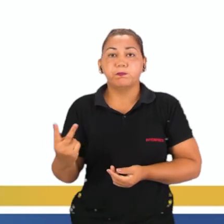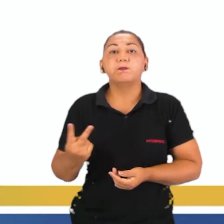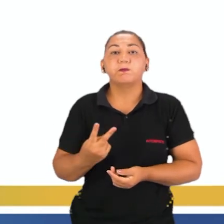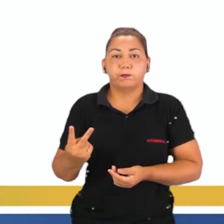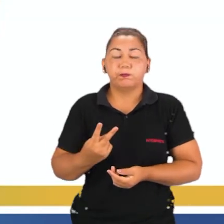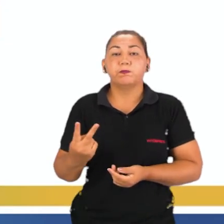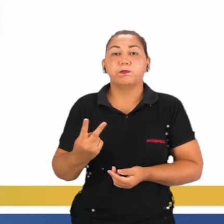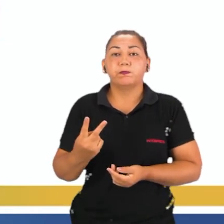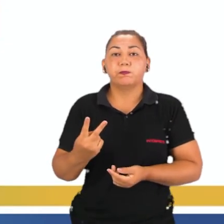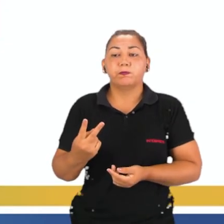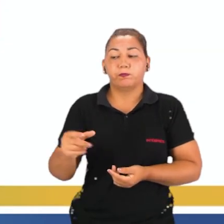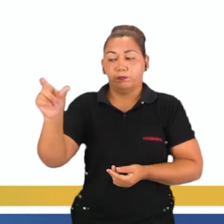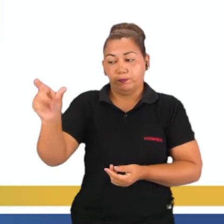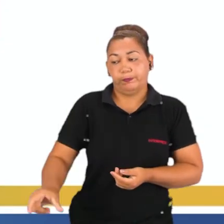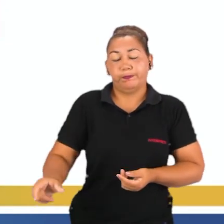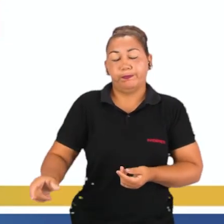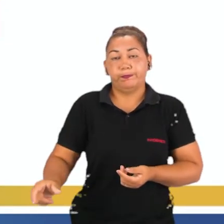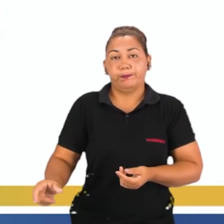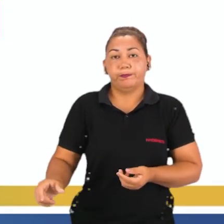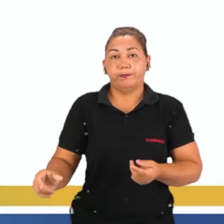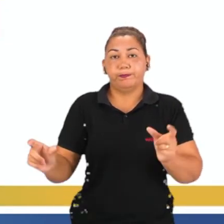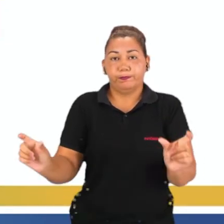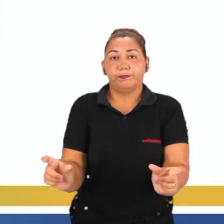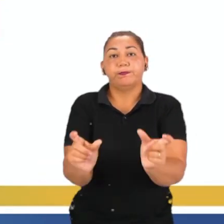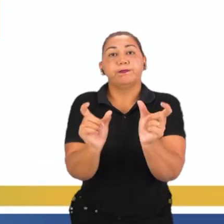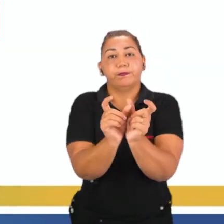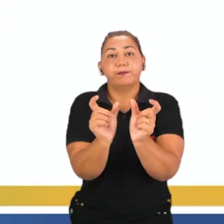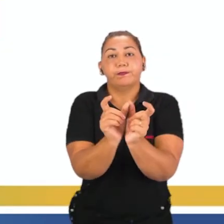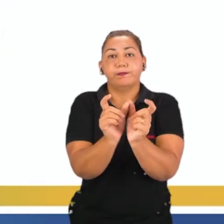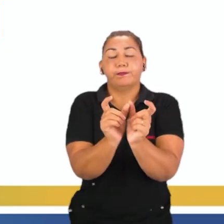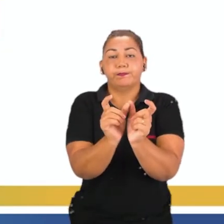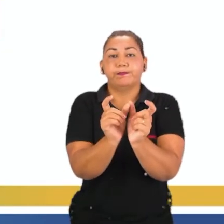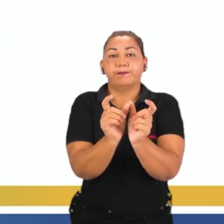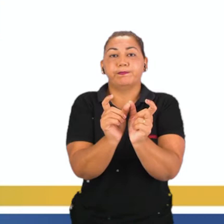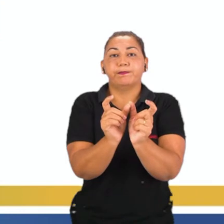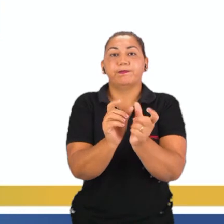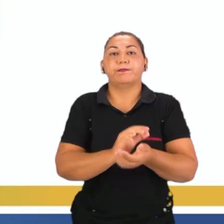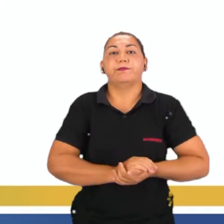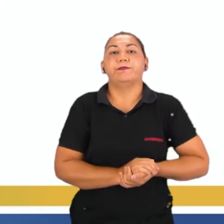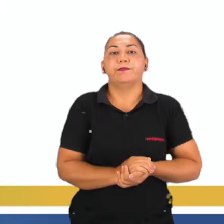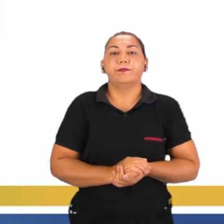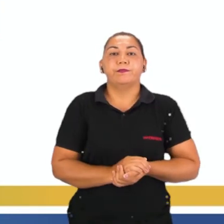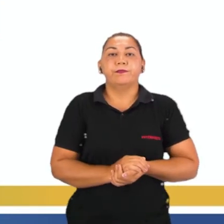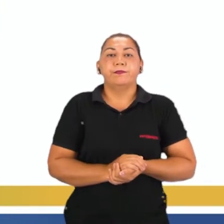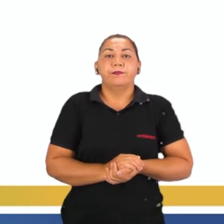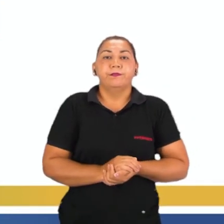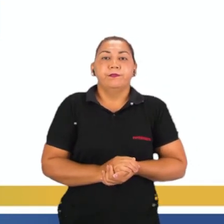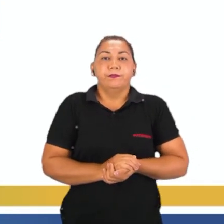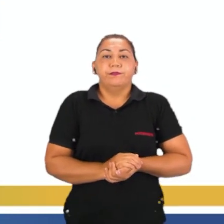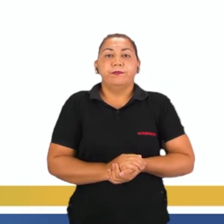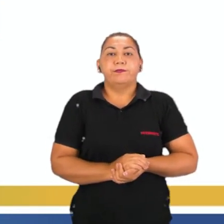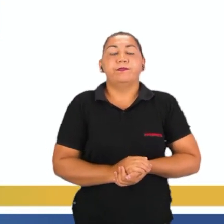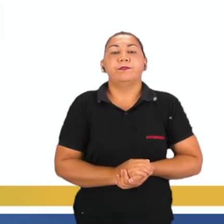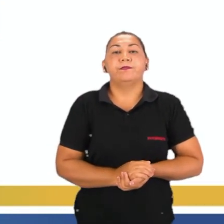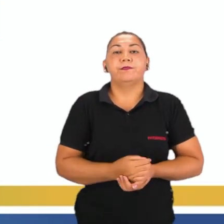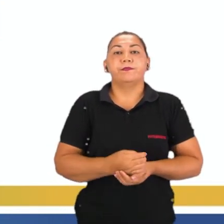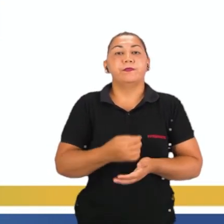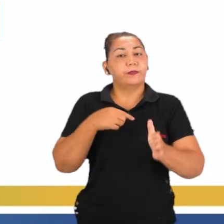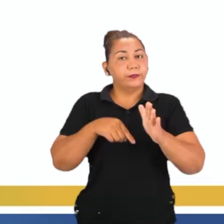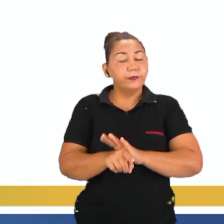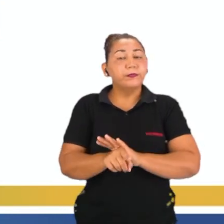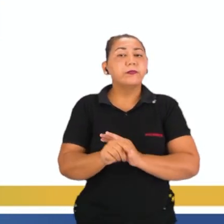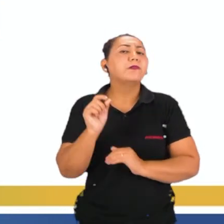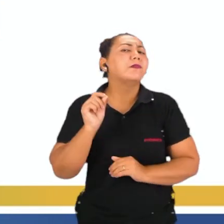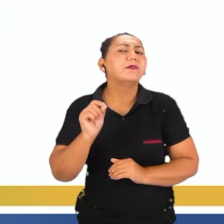sujeito, sujeito composto. Eu e Carol não recebemos nossas mercadorias. Fazemos a pergunta: quem